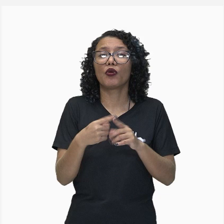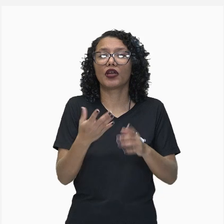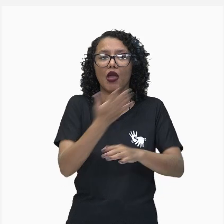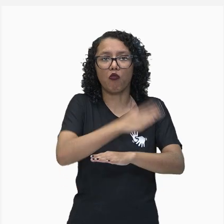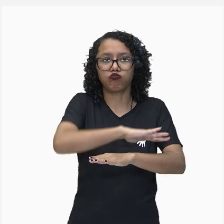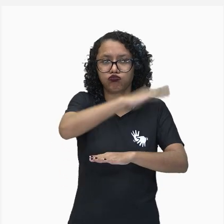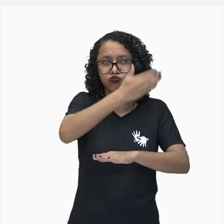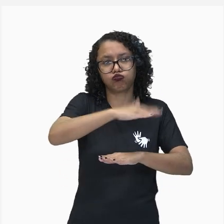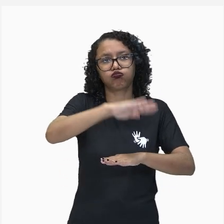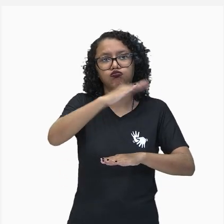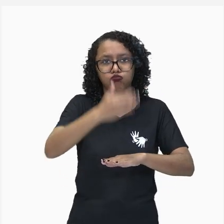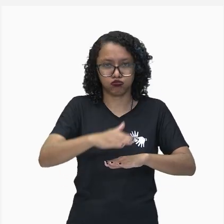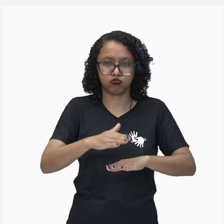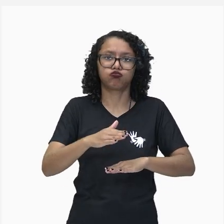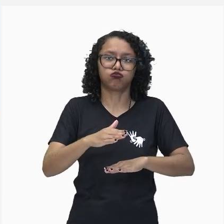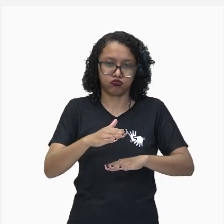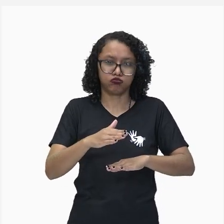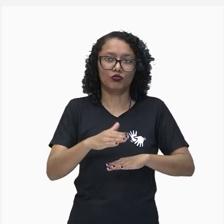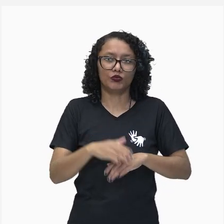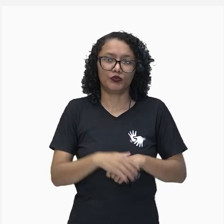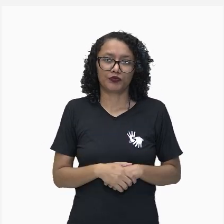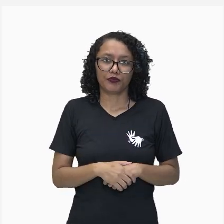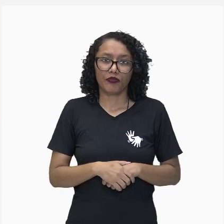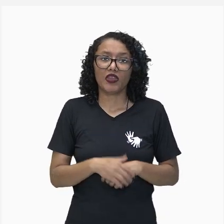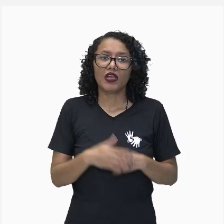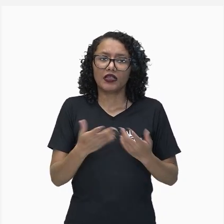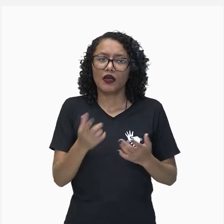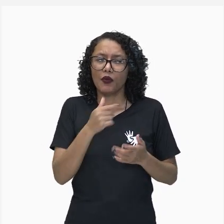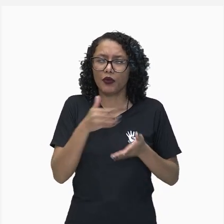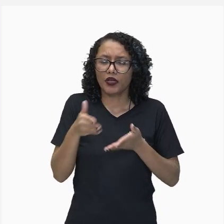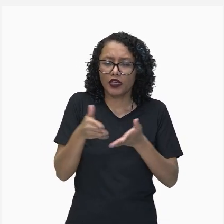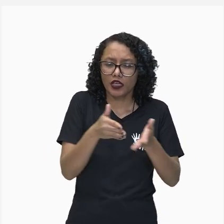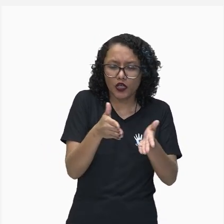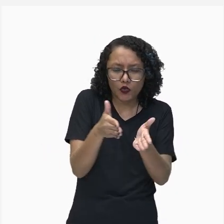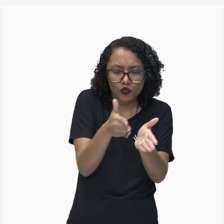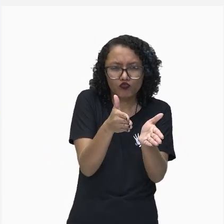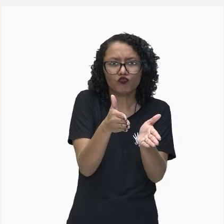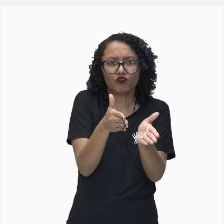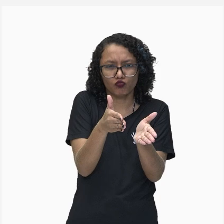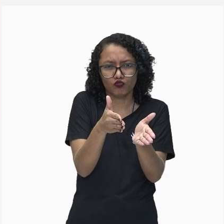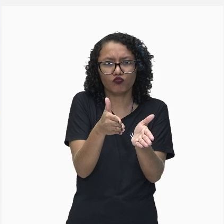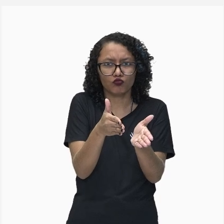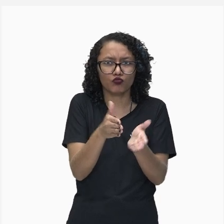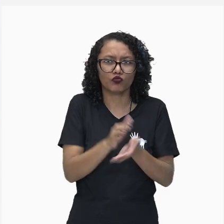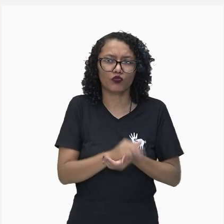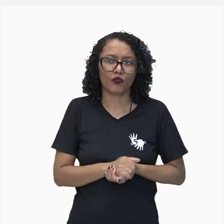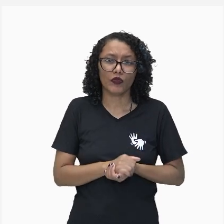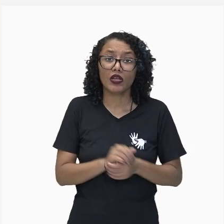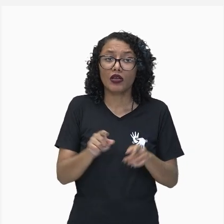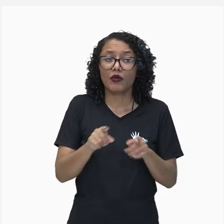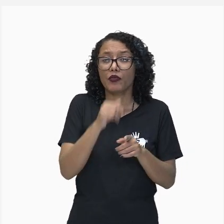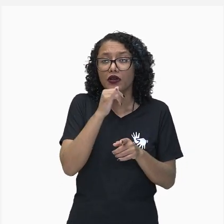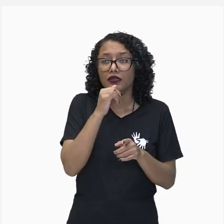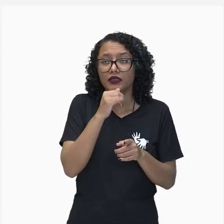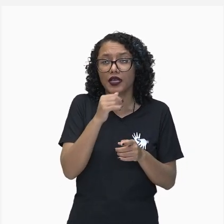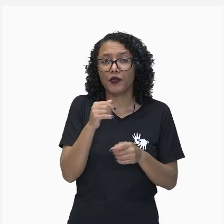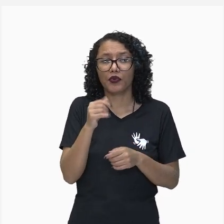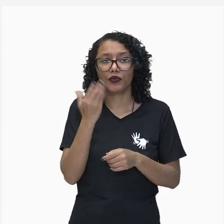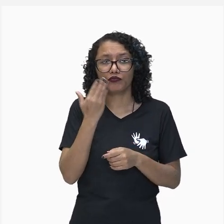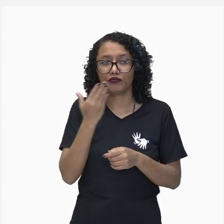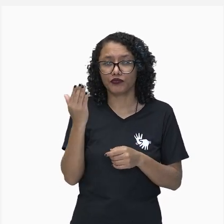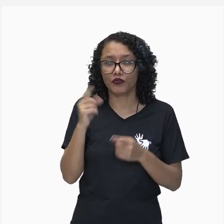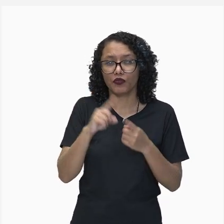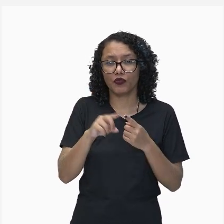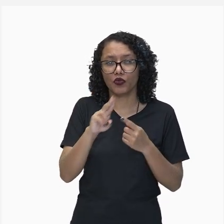de verificar através do mapa. Então, os rios eles vão ser curtos e rápidos, como o rio Shinano, o mais longo do